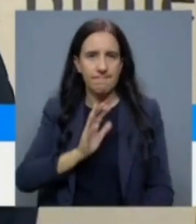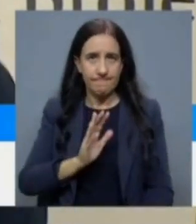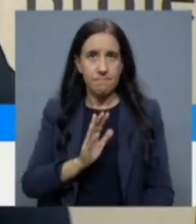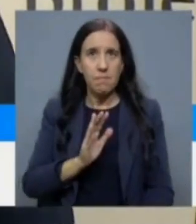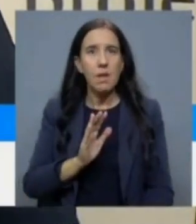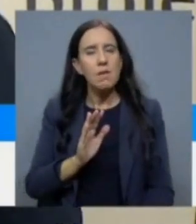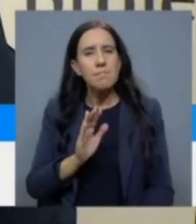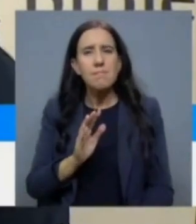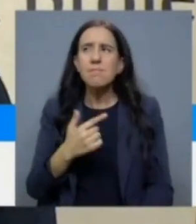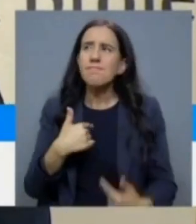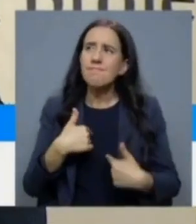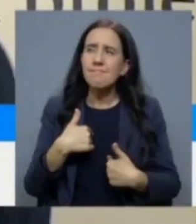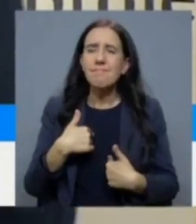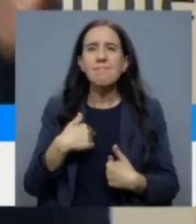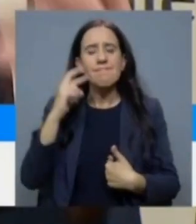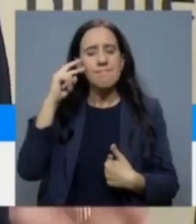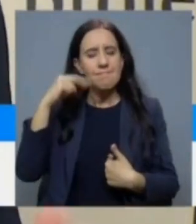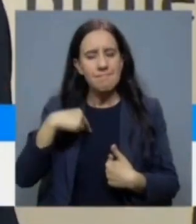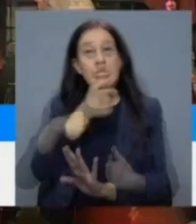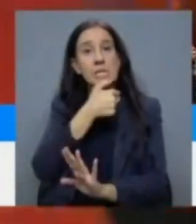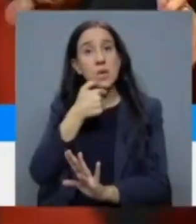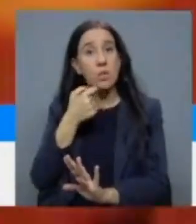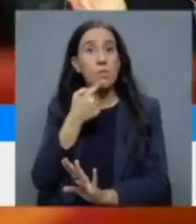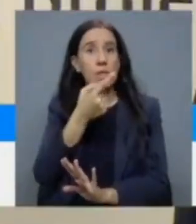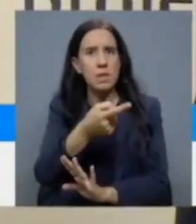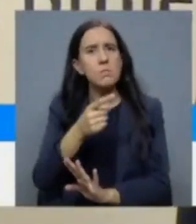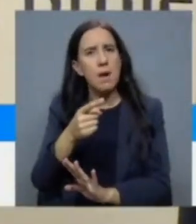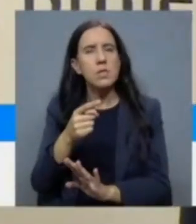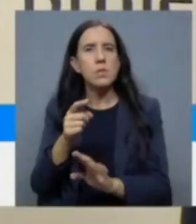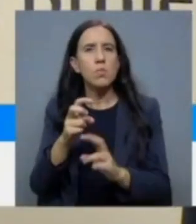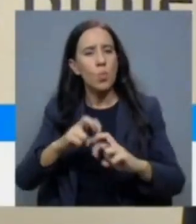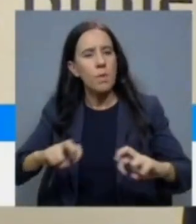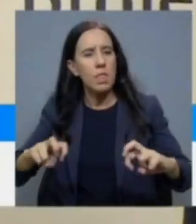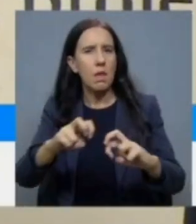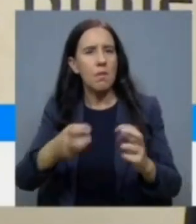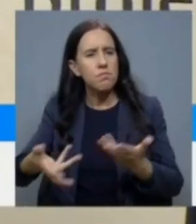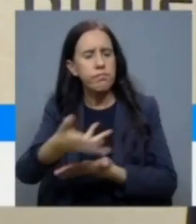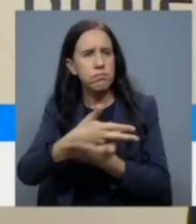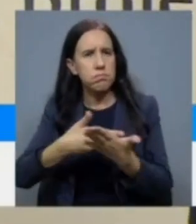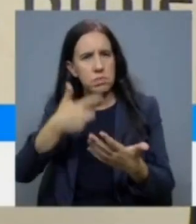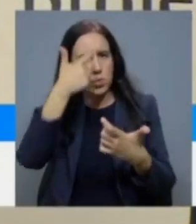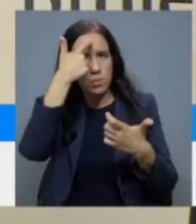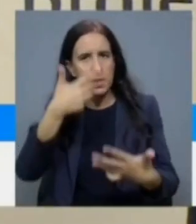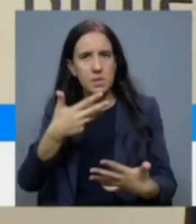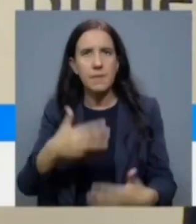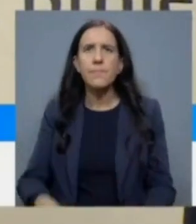poder decidir enquanto temos cabeça para decidir. Naturalmente houve alguma surpresa